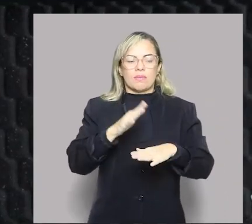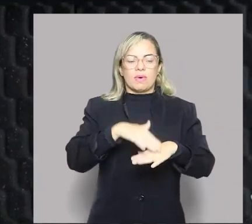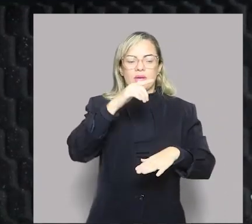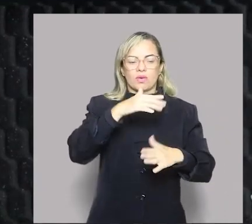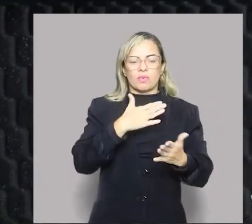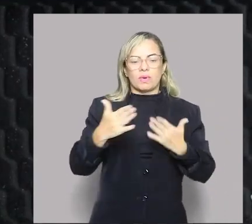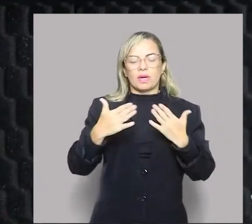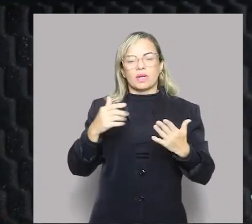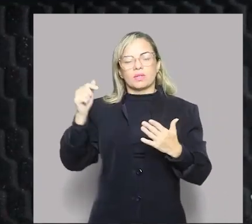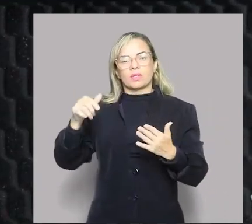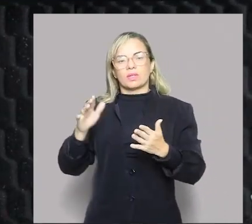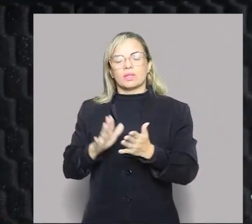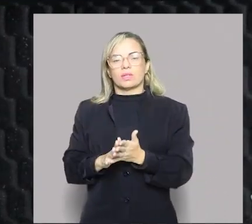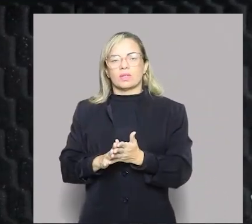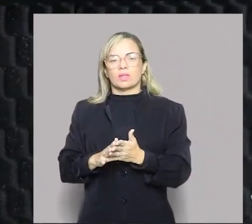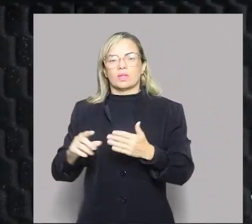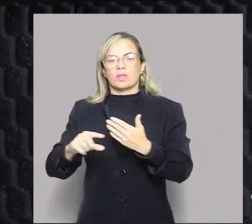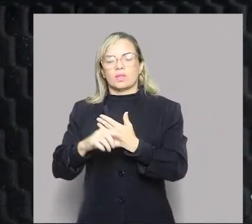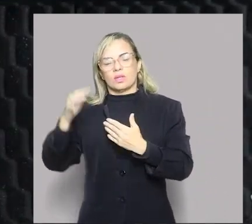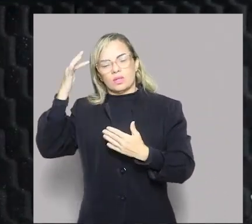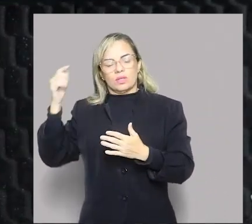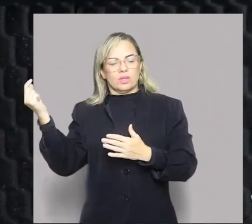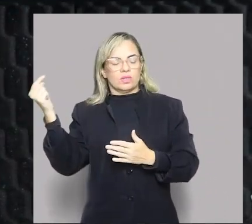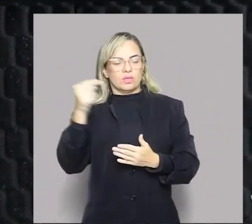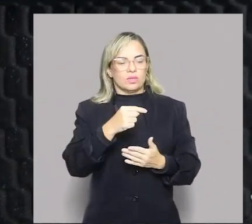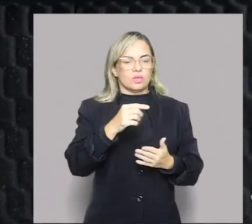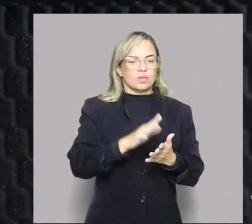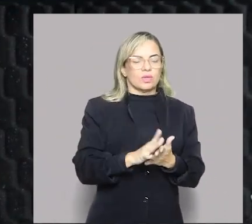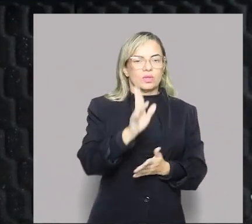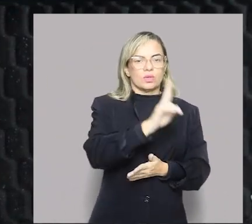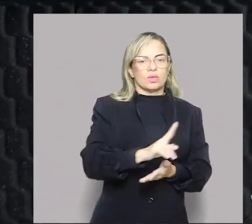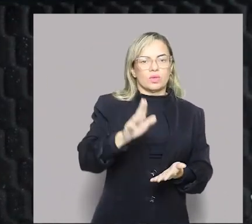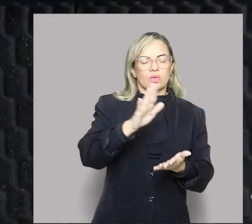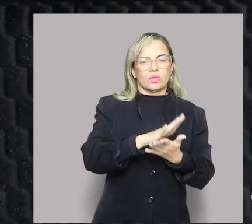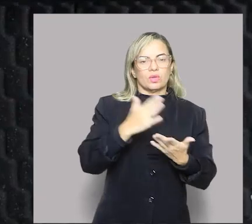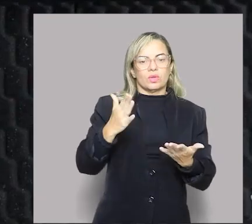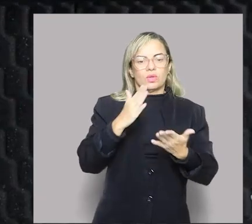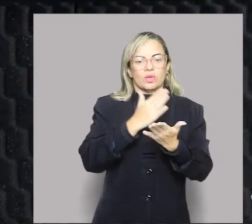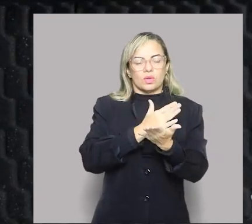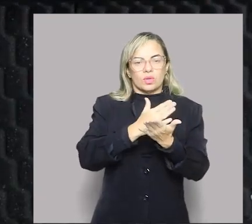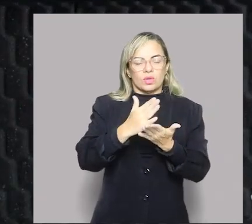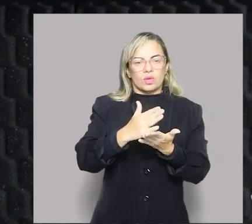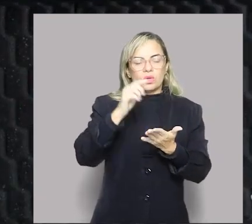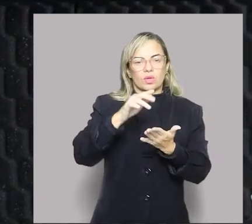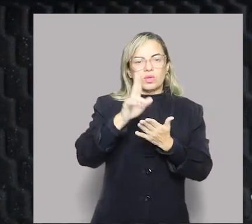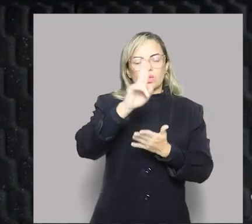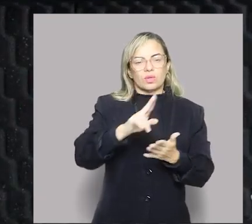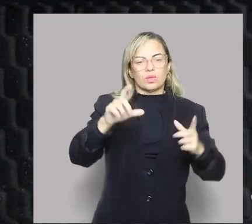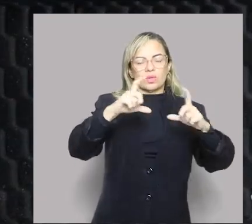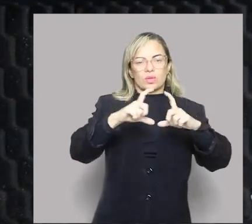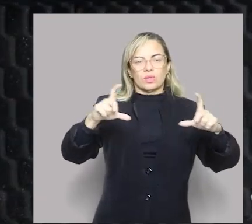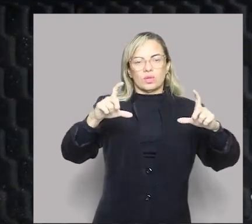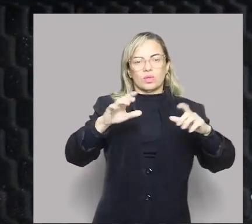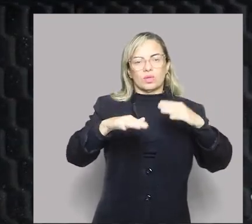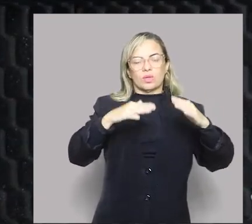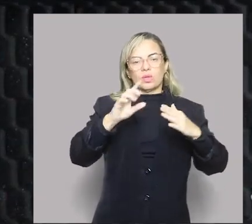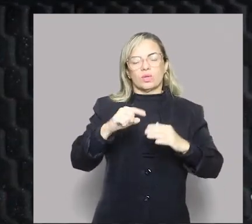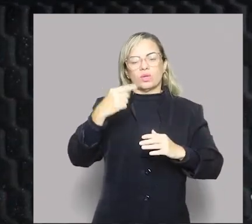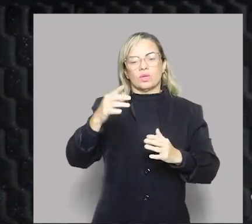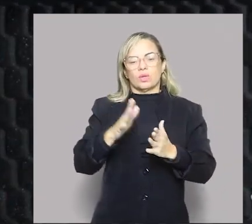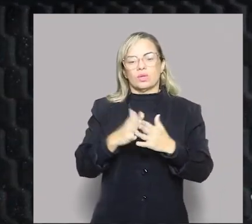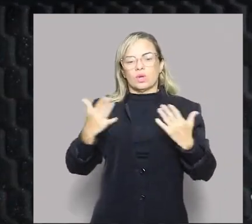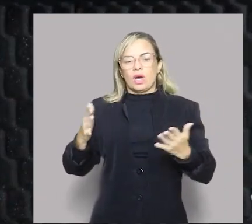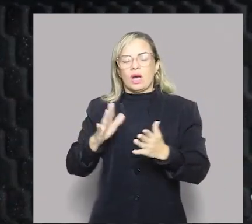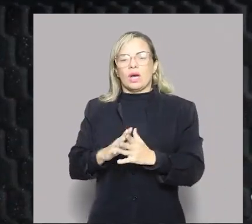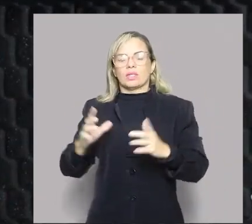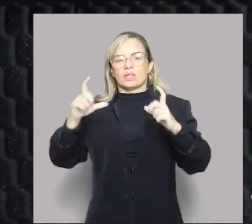devo fazer? Você utiliza a referência no início do desenvolvimento 1 e você deixa a legitimação para o